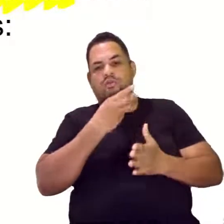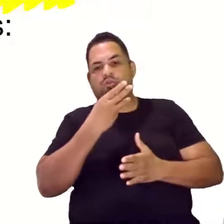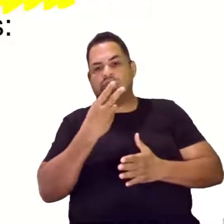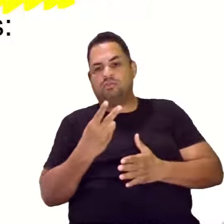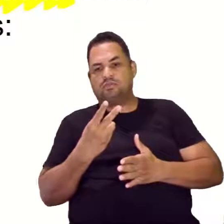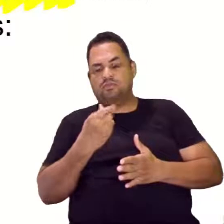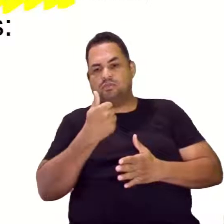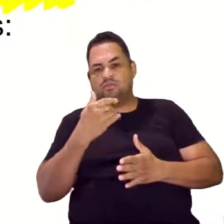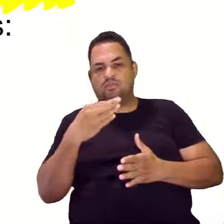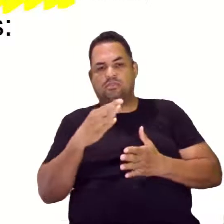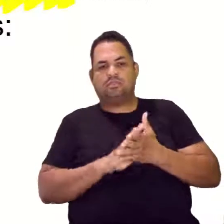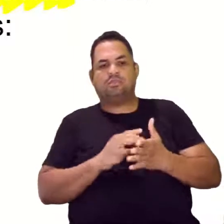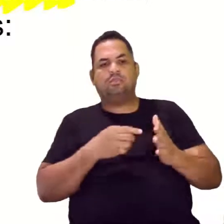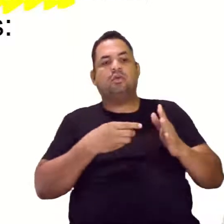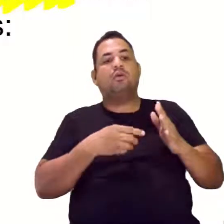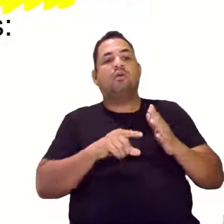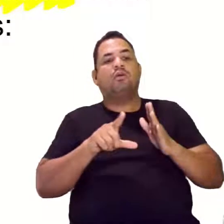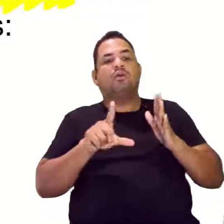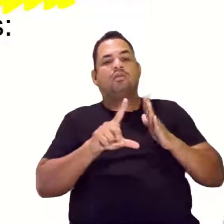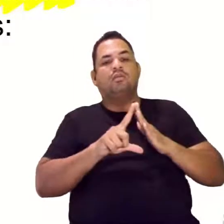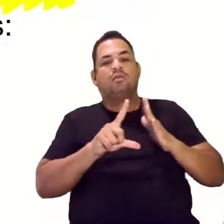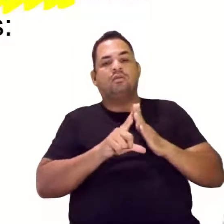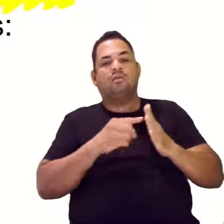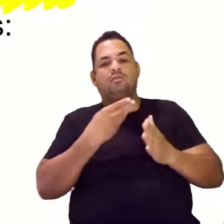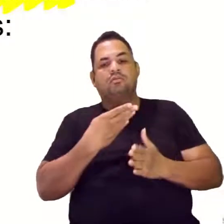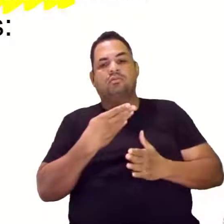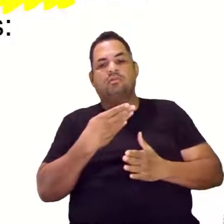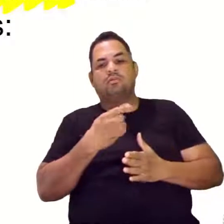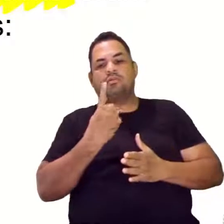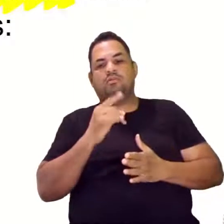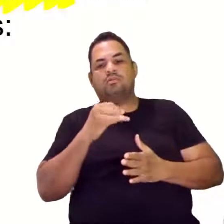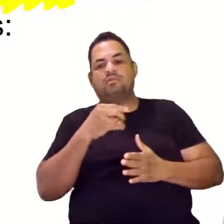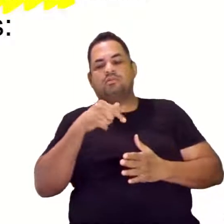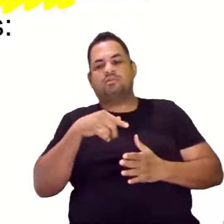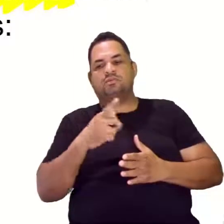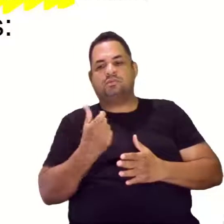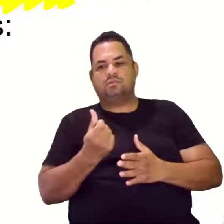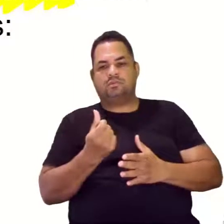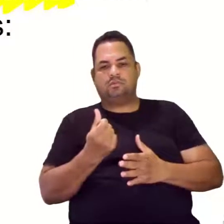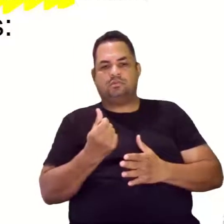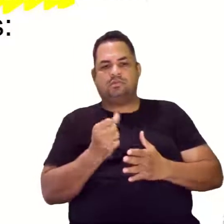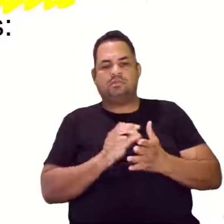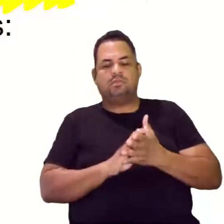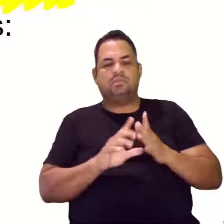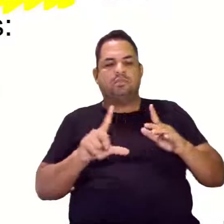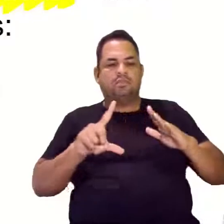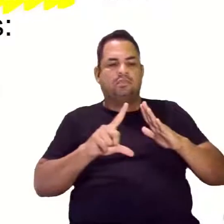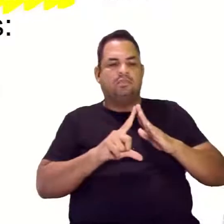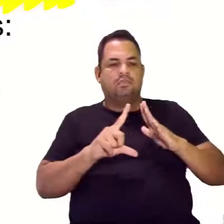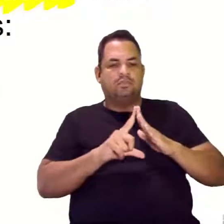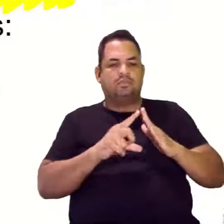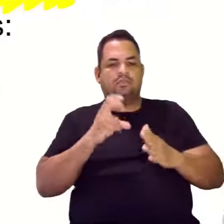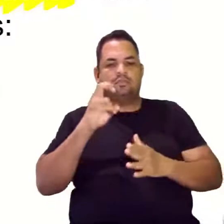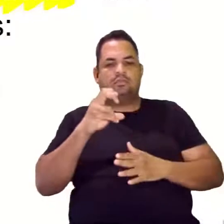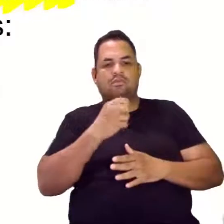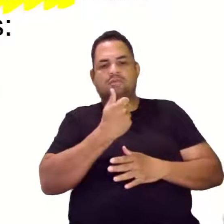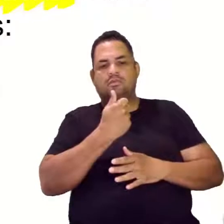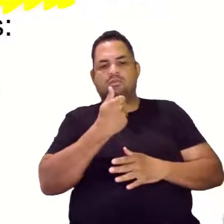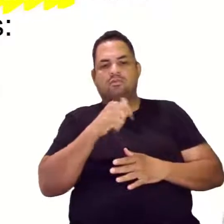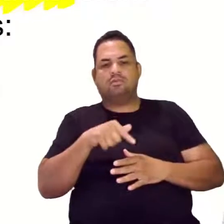loja 3, R$ 1,44. Na loja 4, R$ 1,76. E na loja 5,